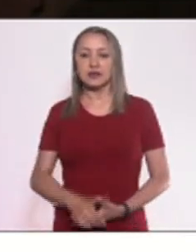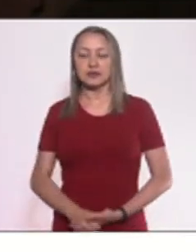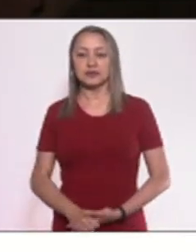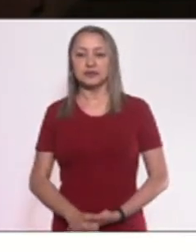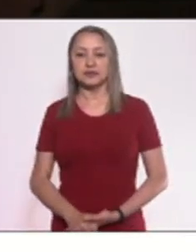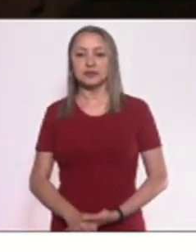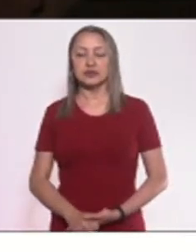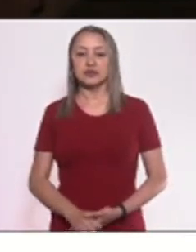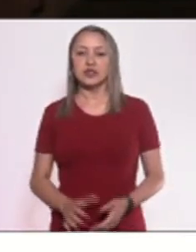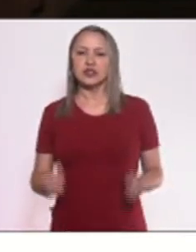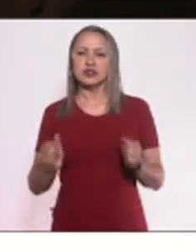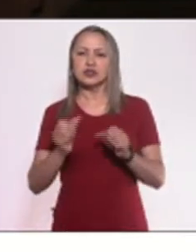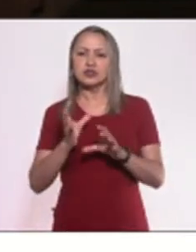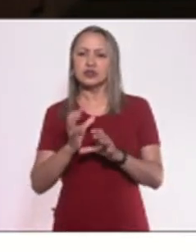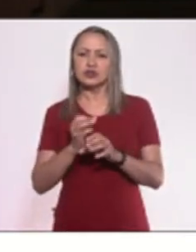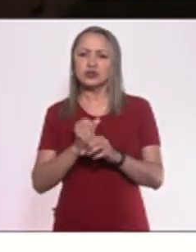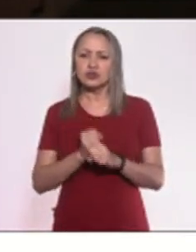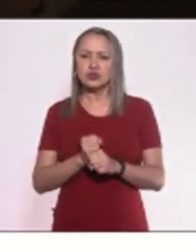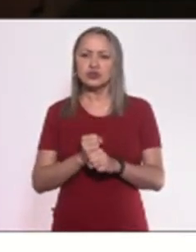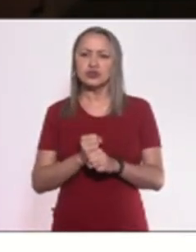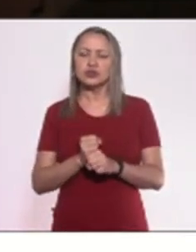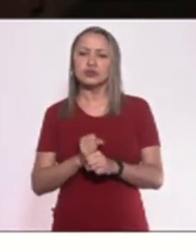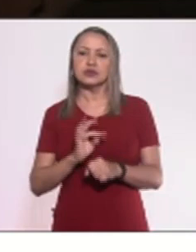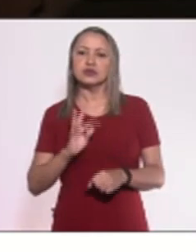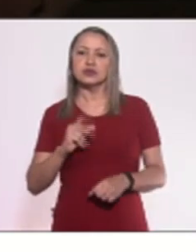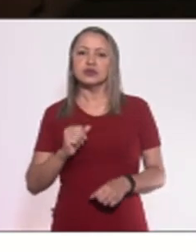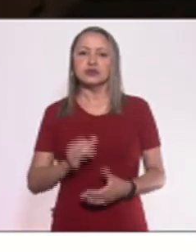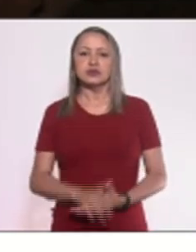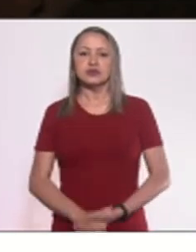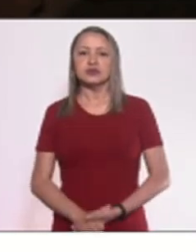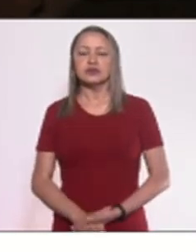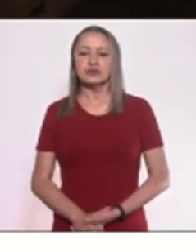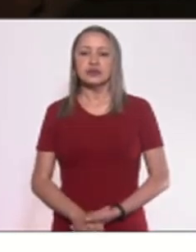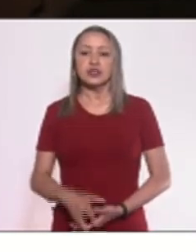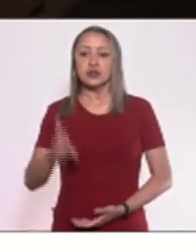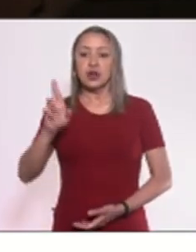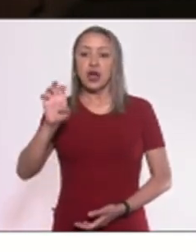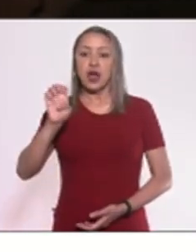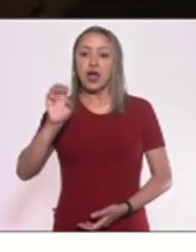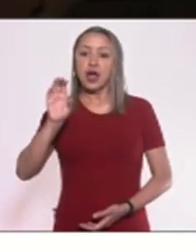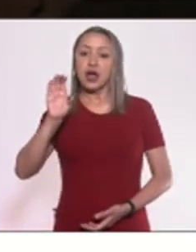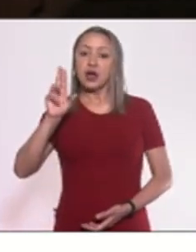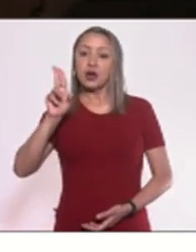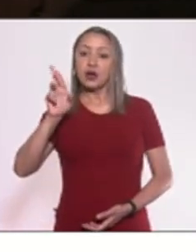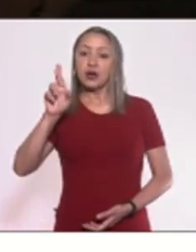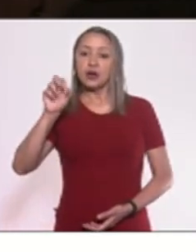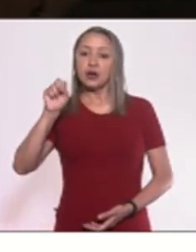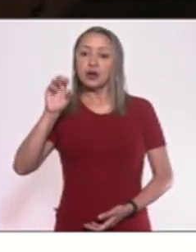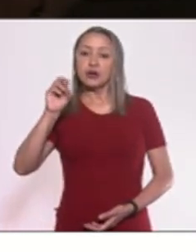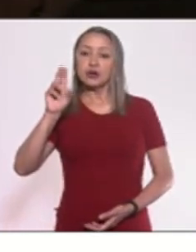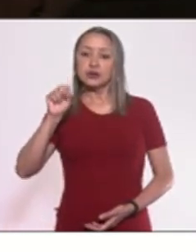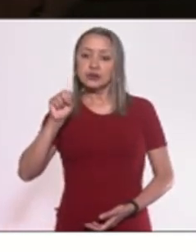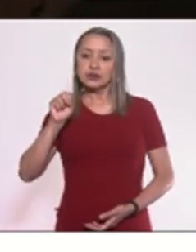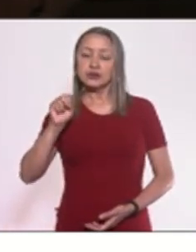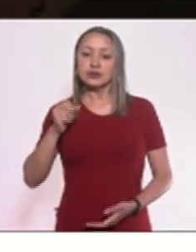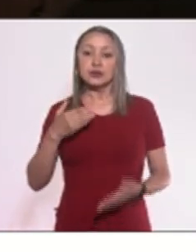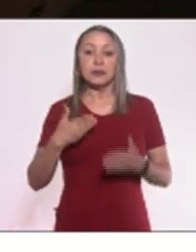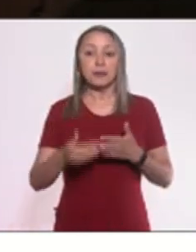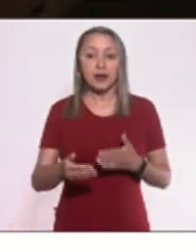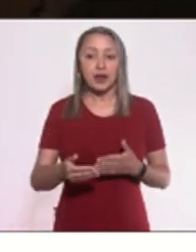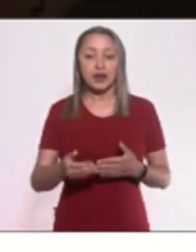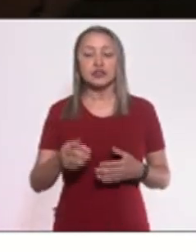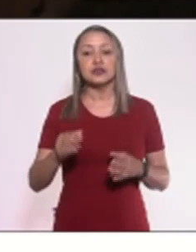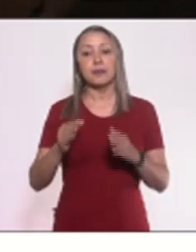que julga os recursos infracionais, chamada JARE. Se ele perde, ele vai para a segunda